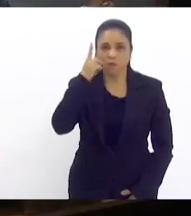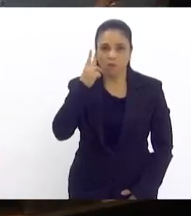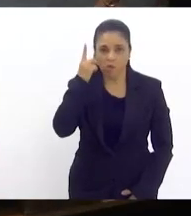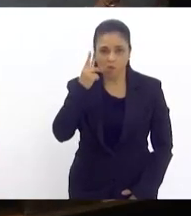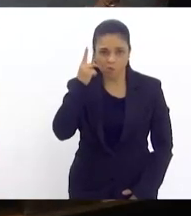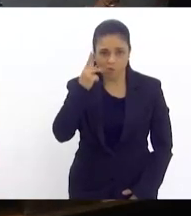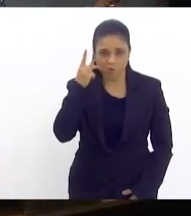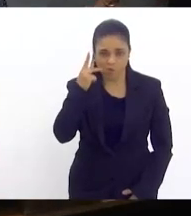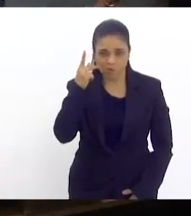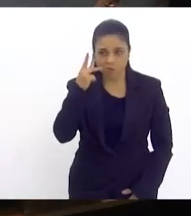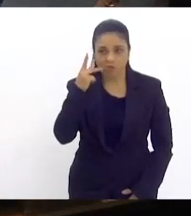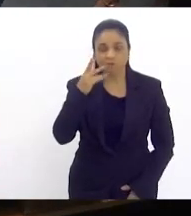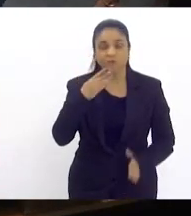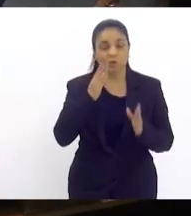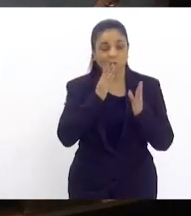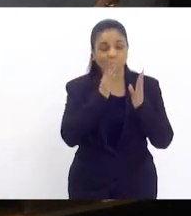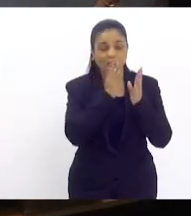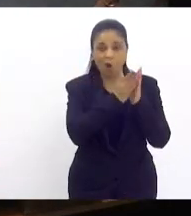que